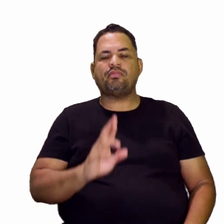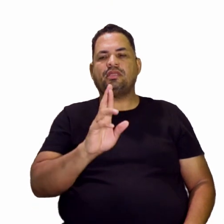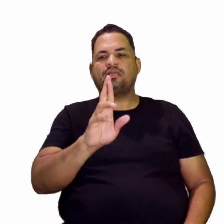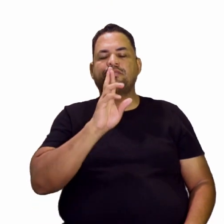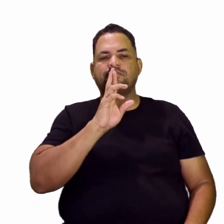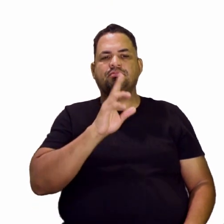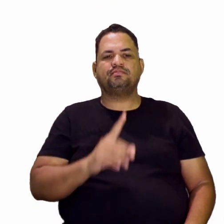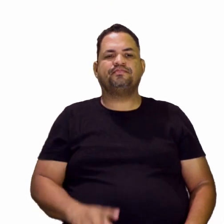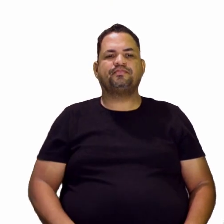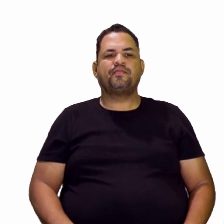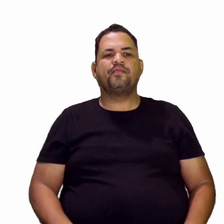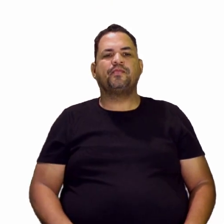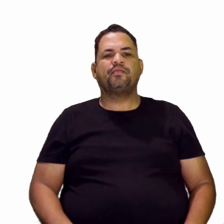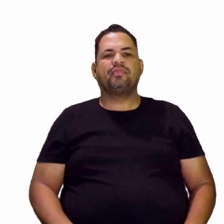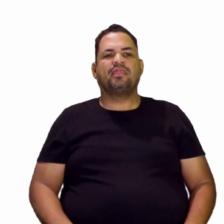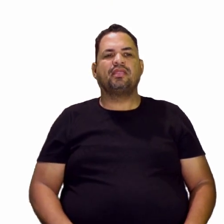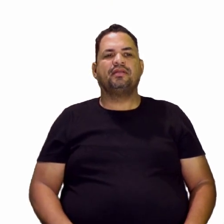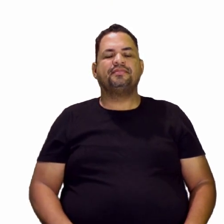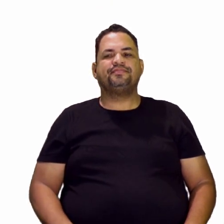Resultado.